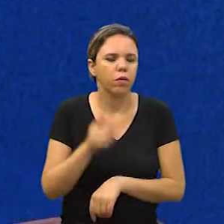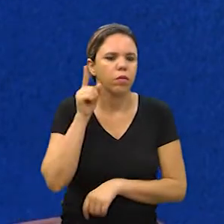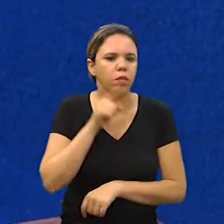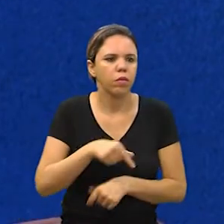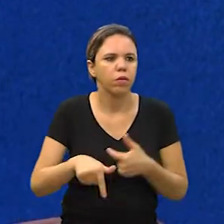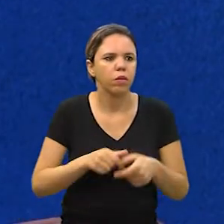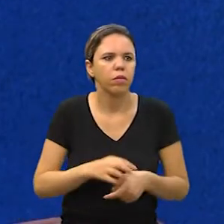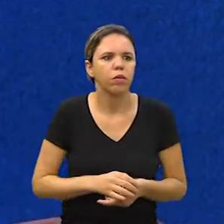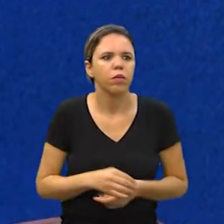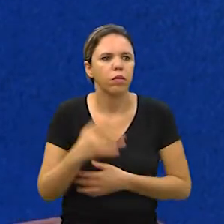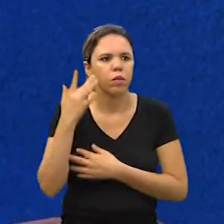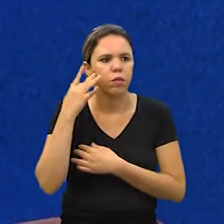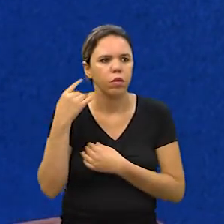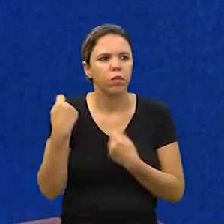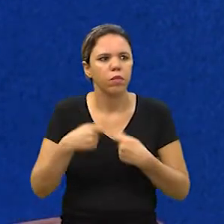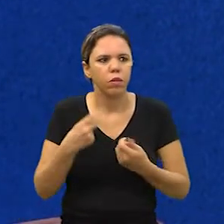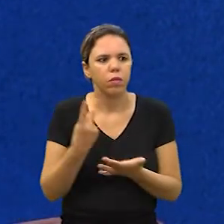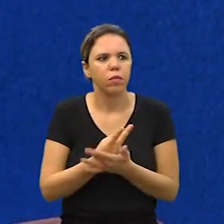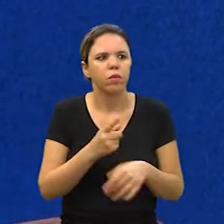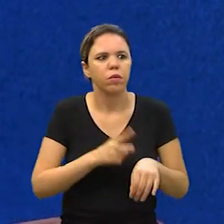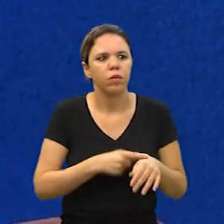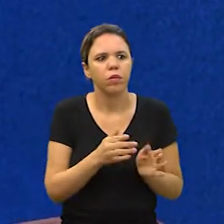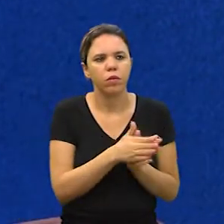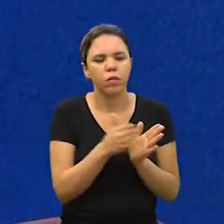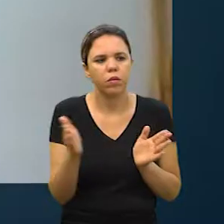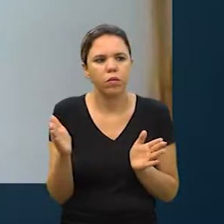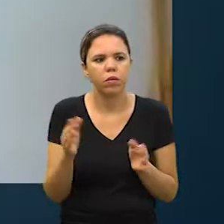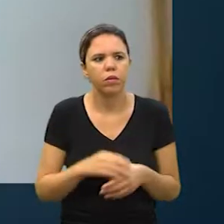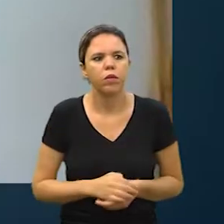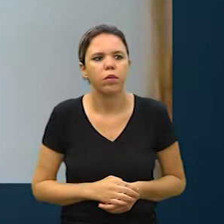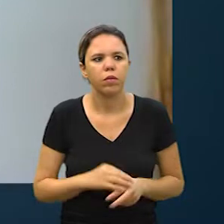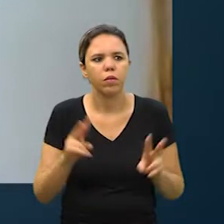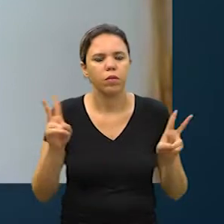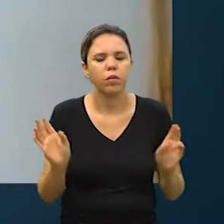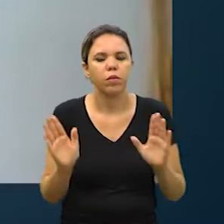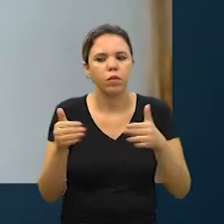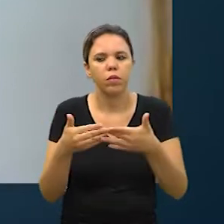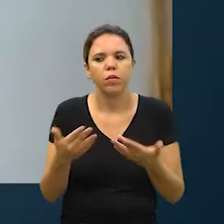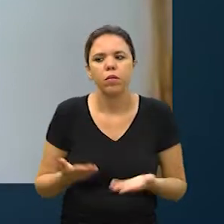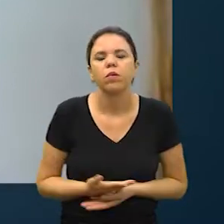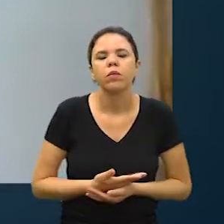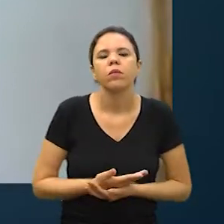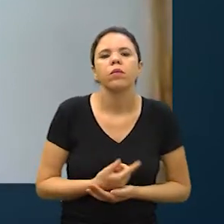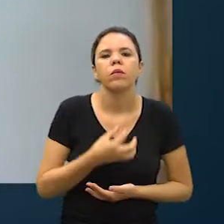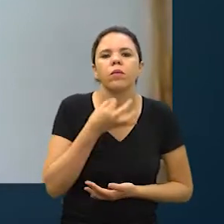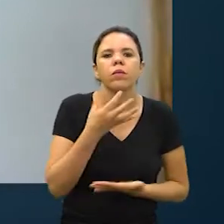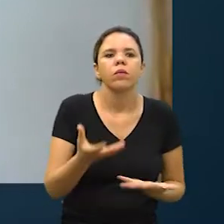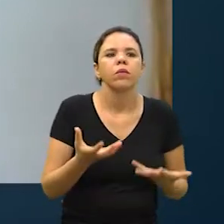aqui, eu também acho que eu precisaria do mesmo tempo, sabe? Então, por uma questão de foco,